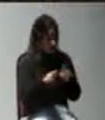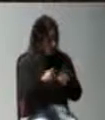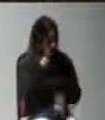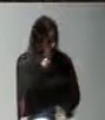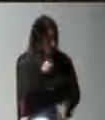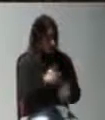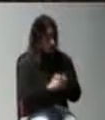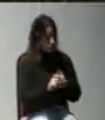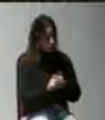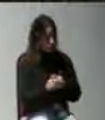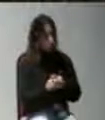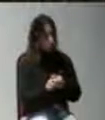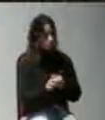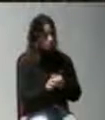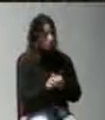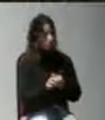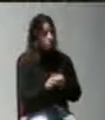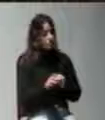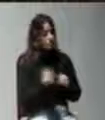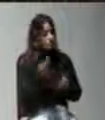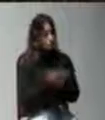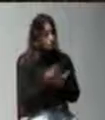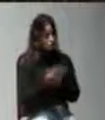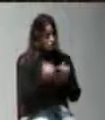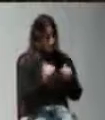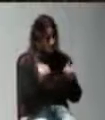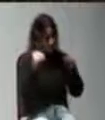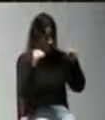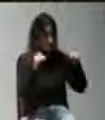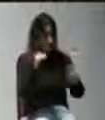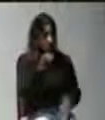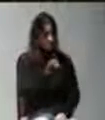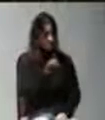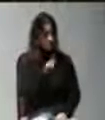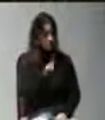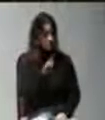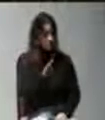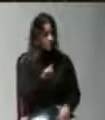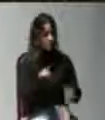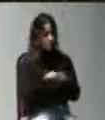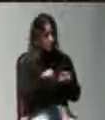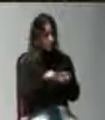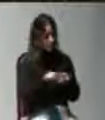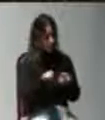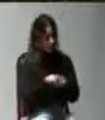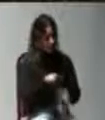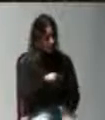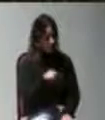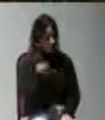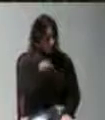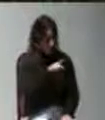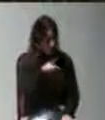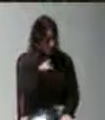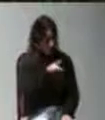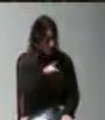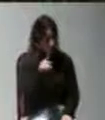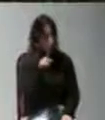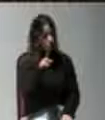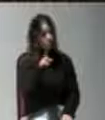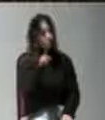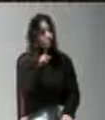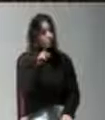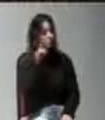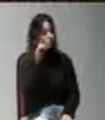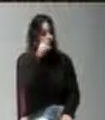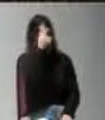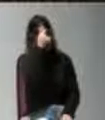Estudos Avançados em Educação da FGV. Ela foi visiting professor na New York University,